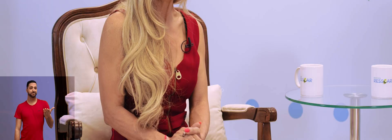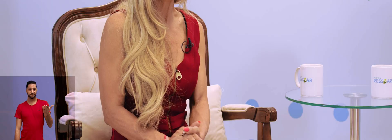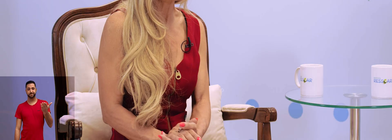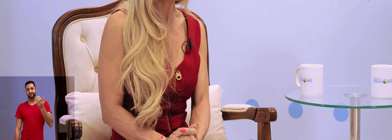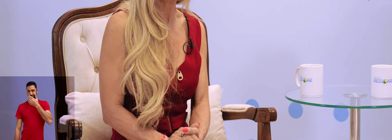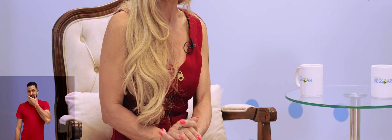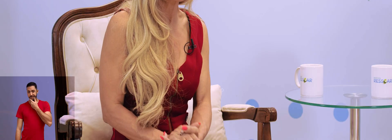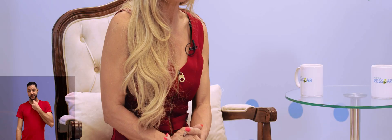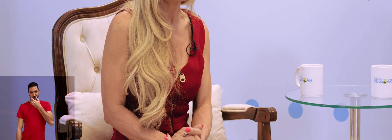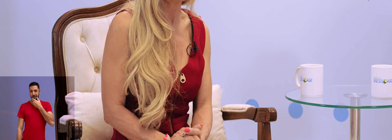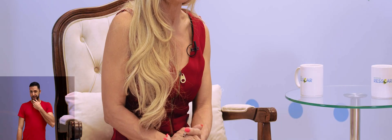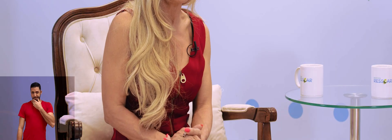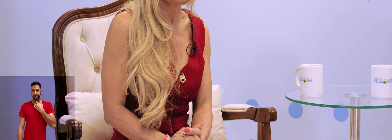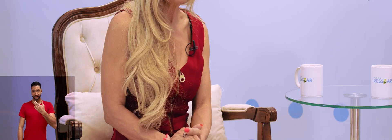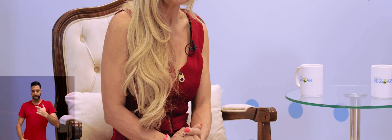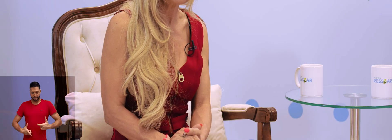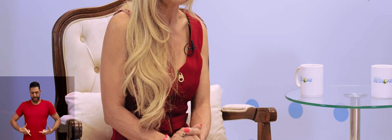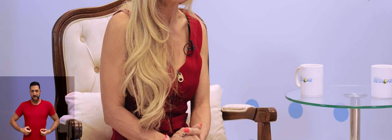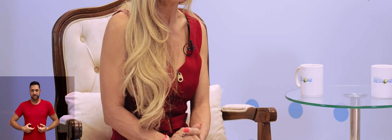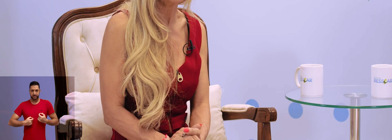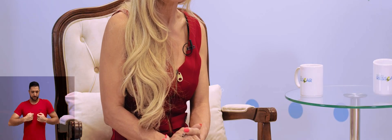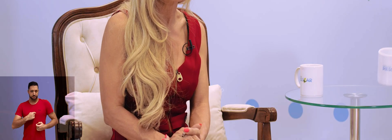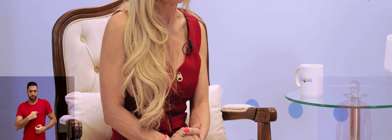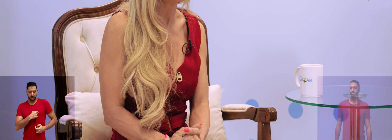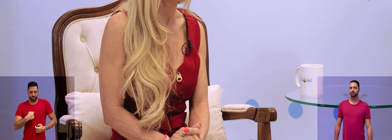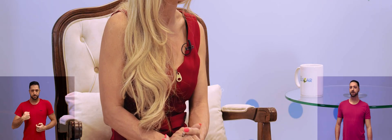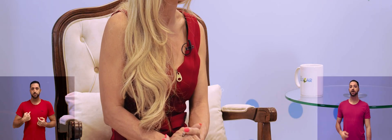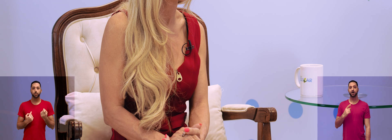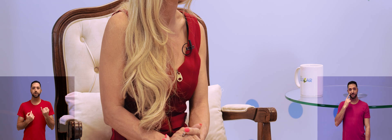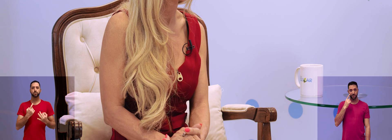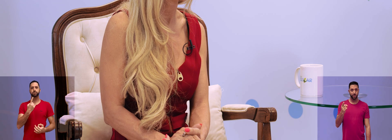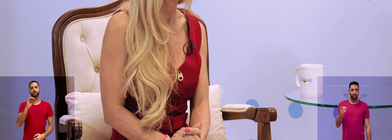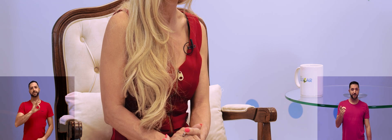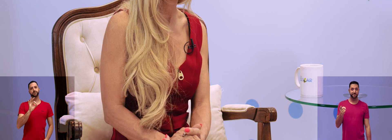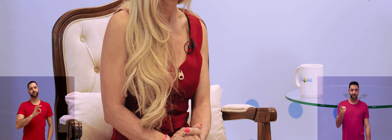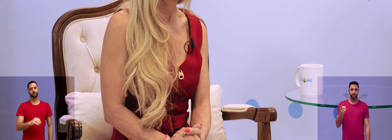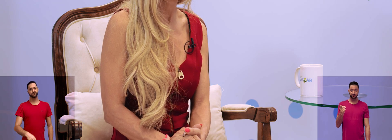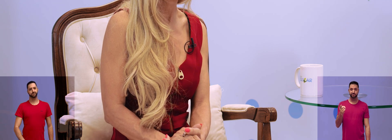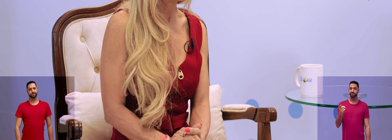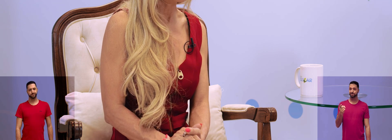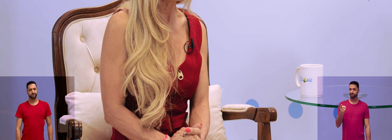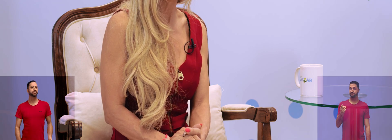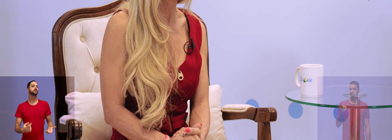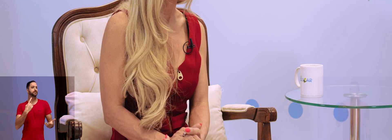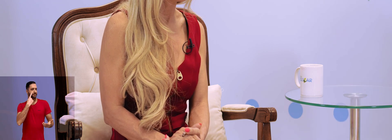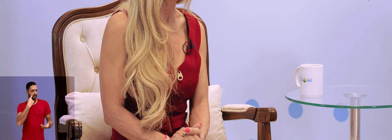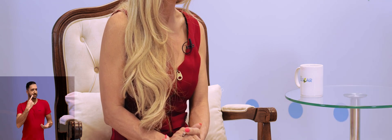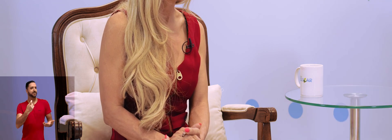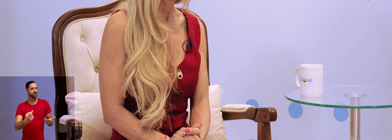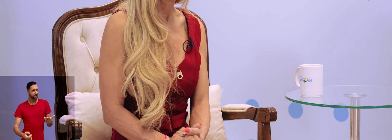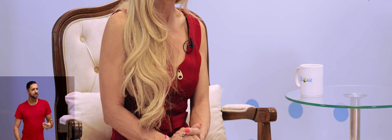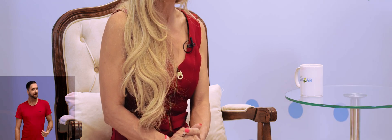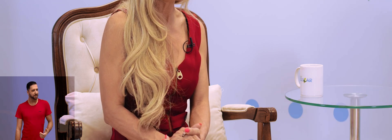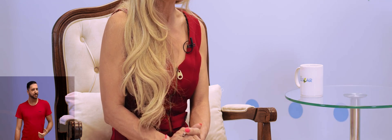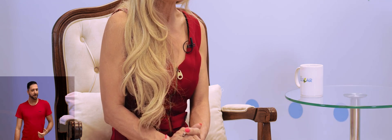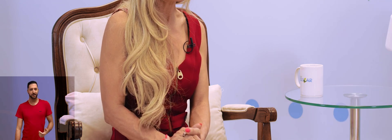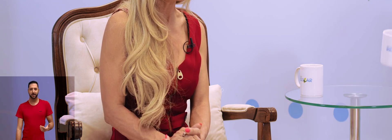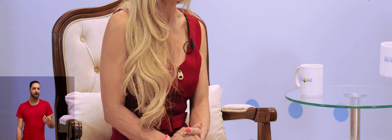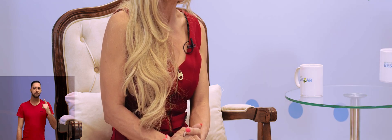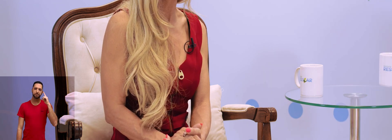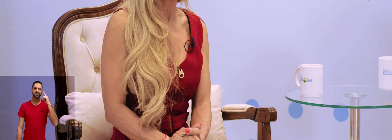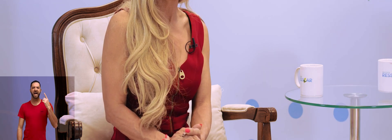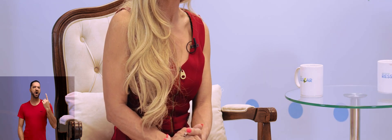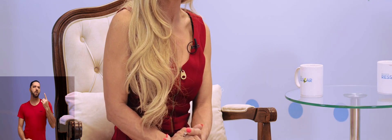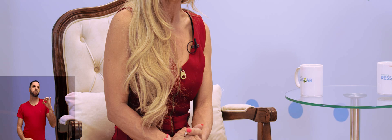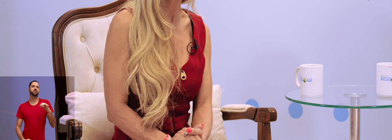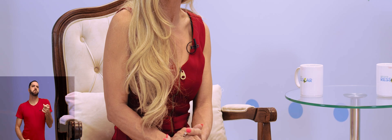a incidência do câncer de mama em homens é de 1%. Olha aí. Interessante, né? Então, todos, apesar